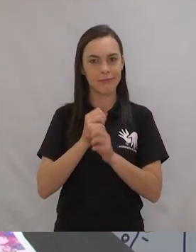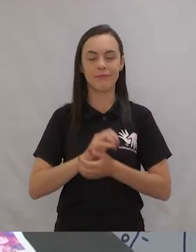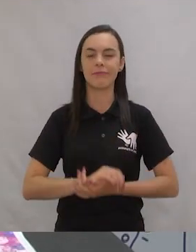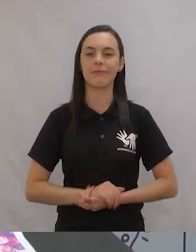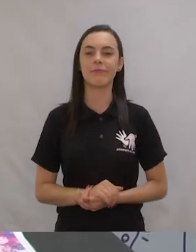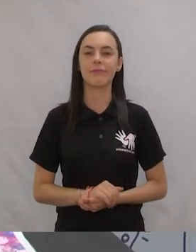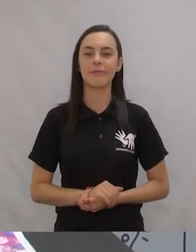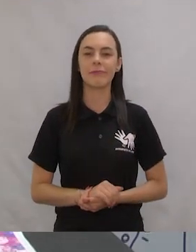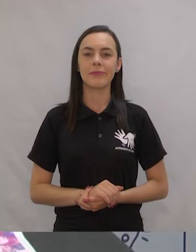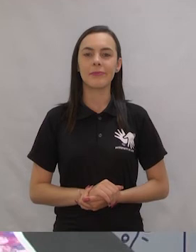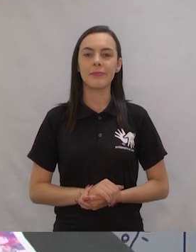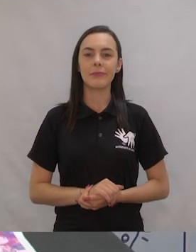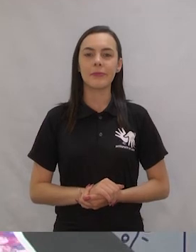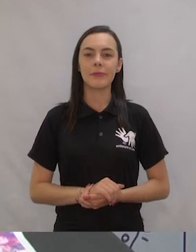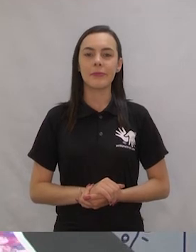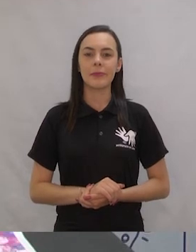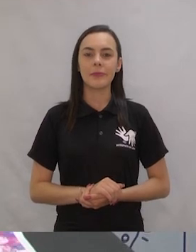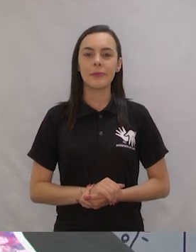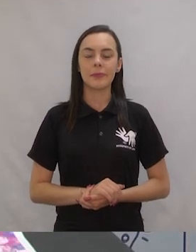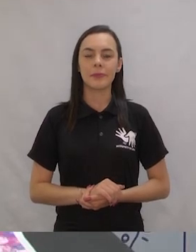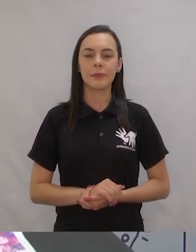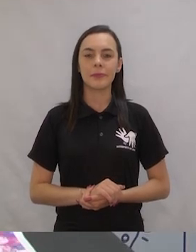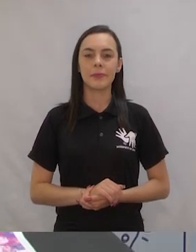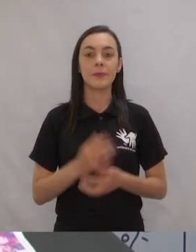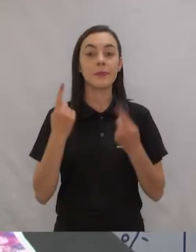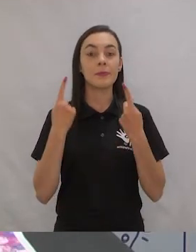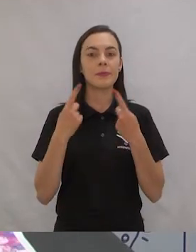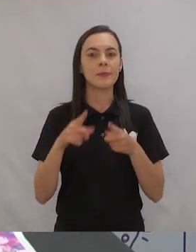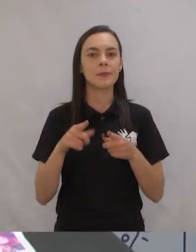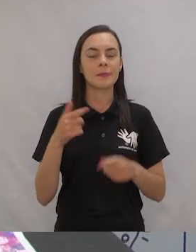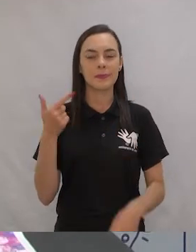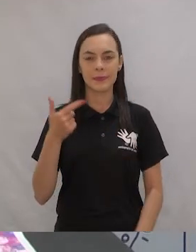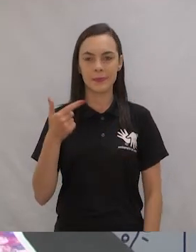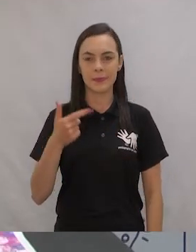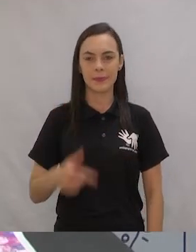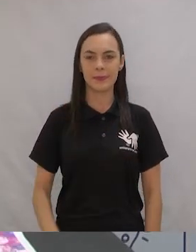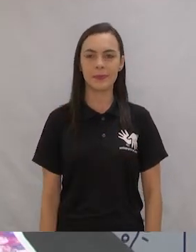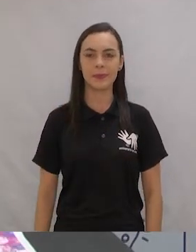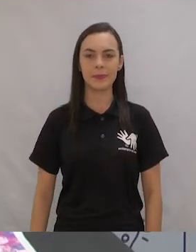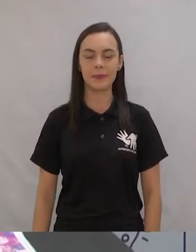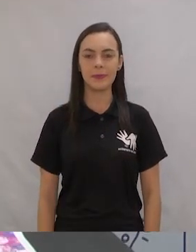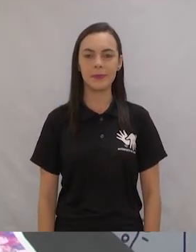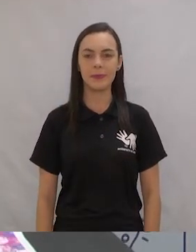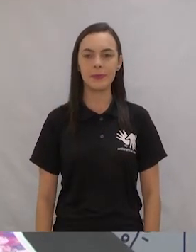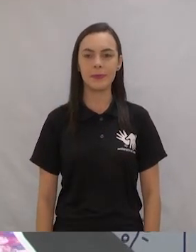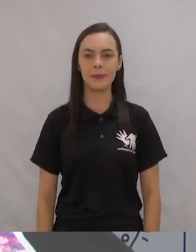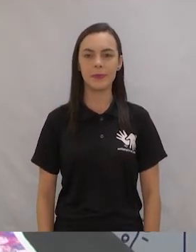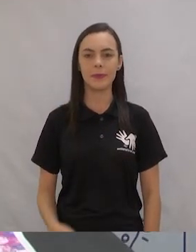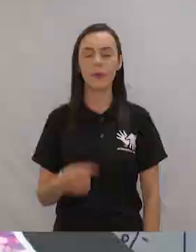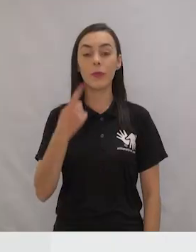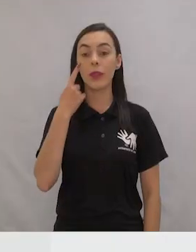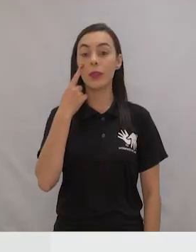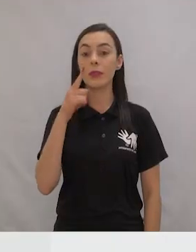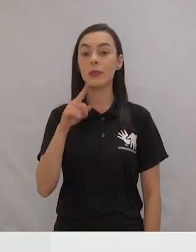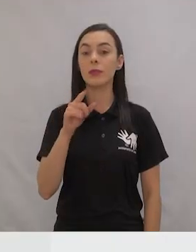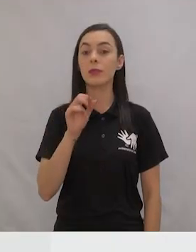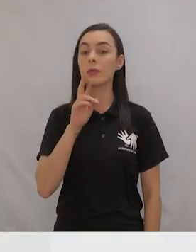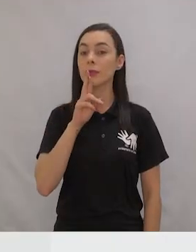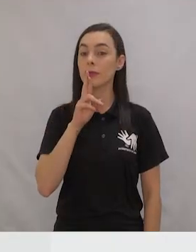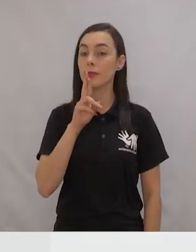ali. Vamos para o próximo desafio? Muito bem! Descubra